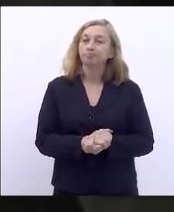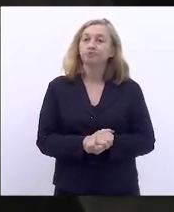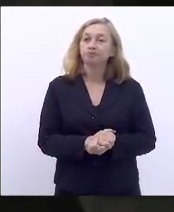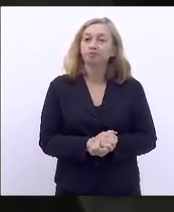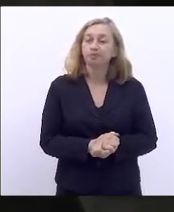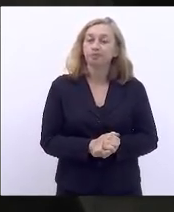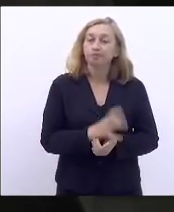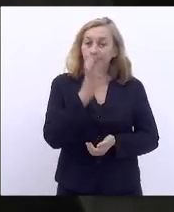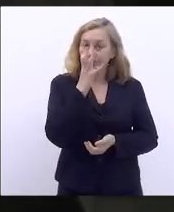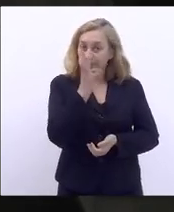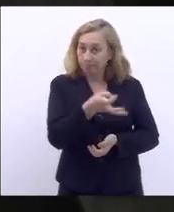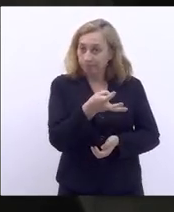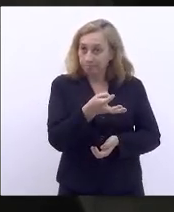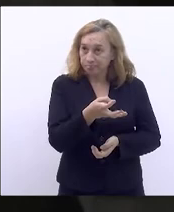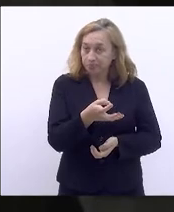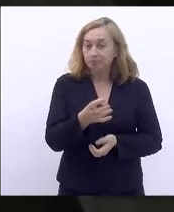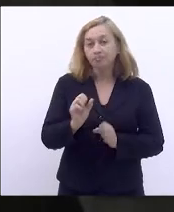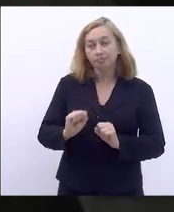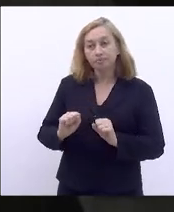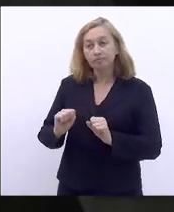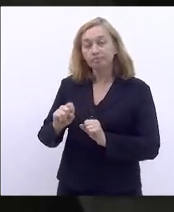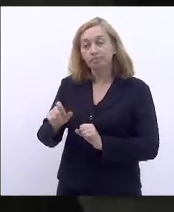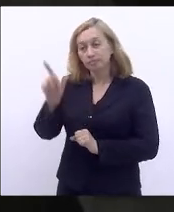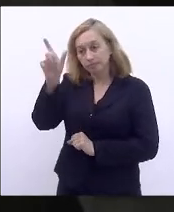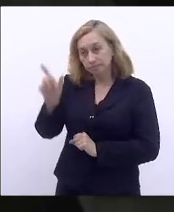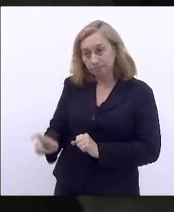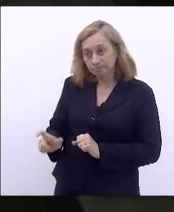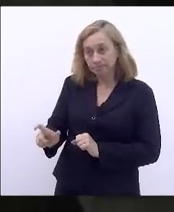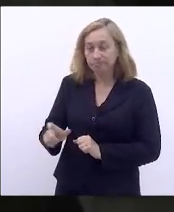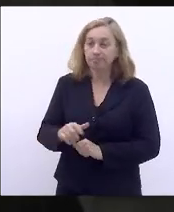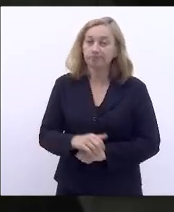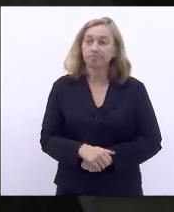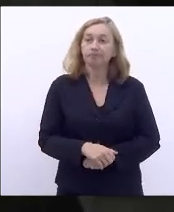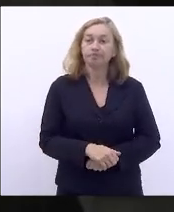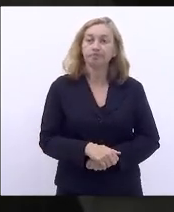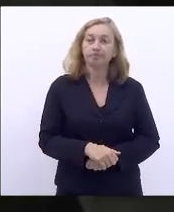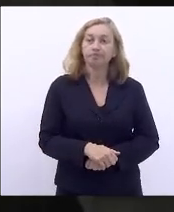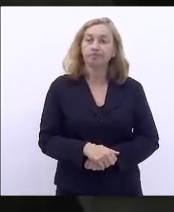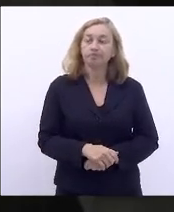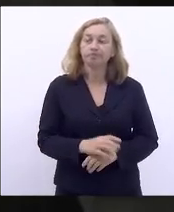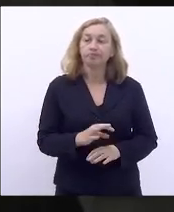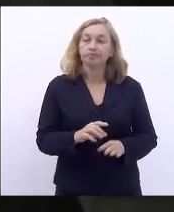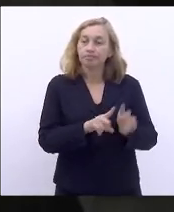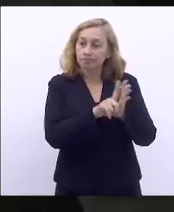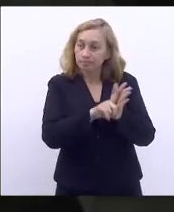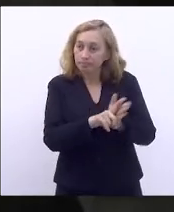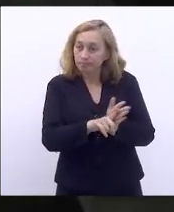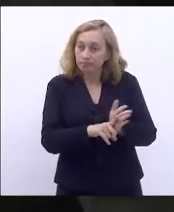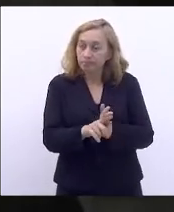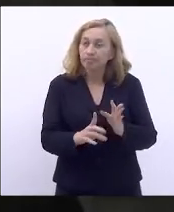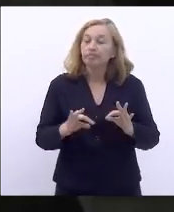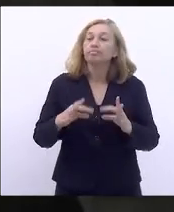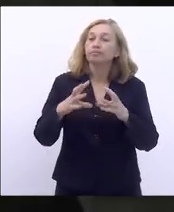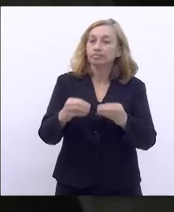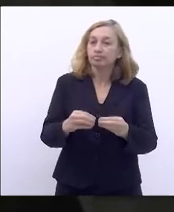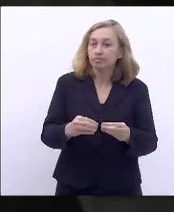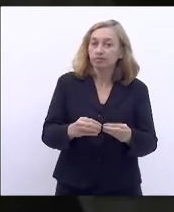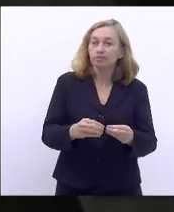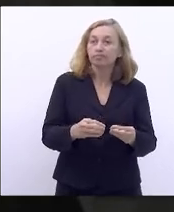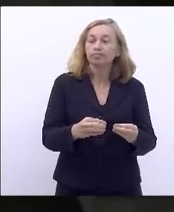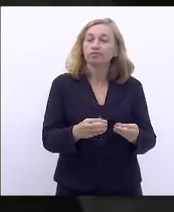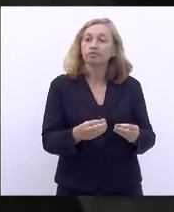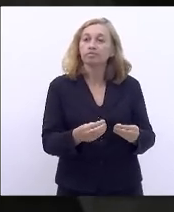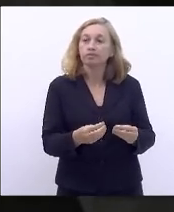da acusação e da defesa, levando em conta as oitivas que foram feitas, vários depoimentos tomados